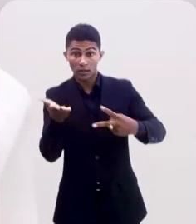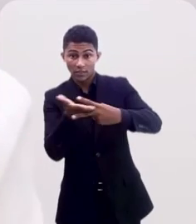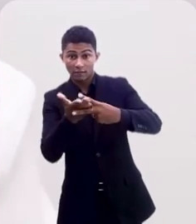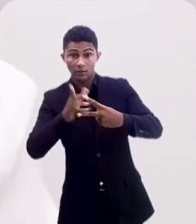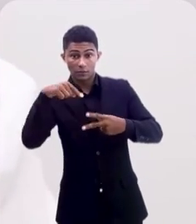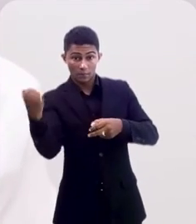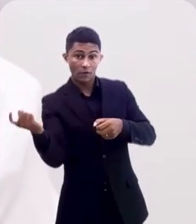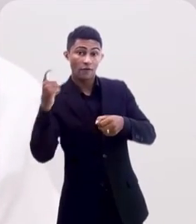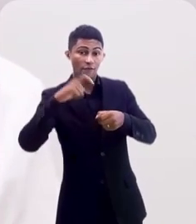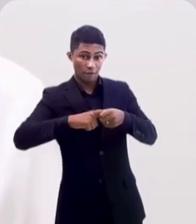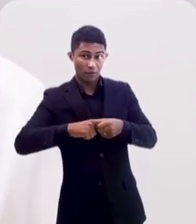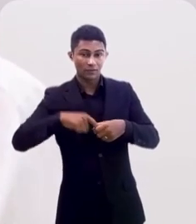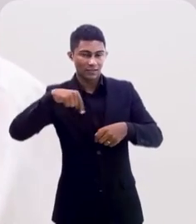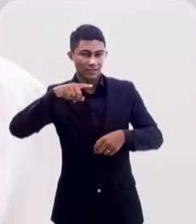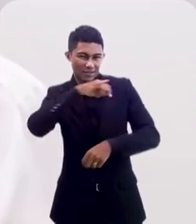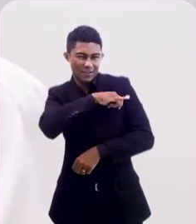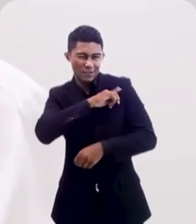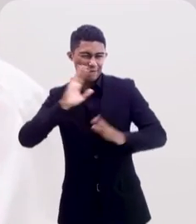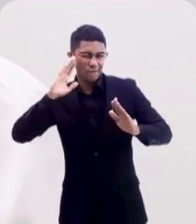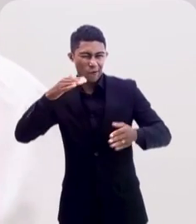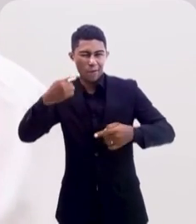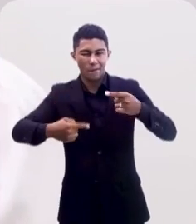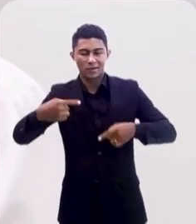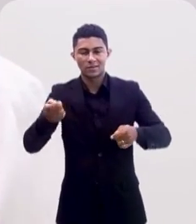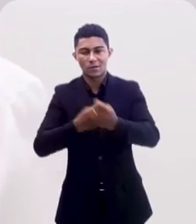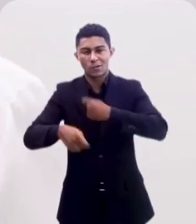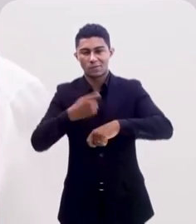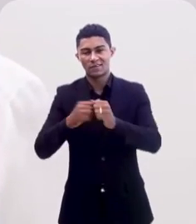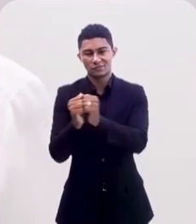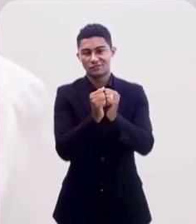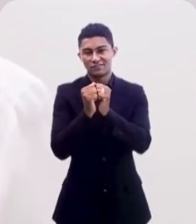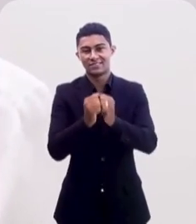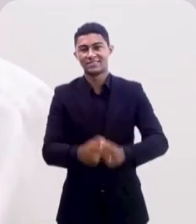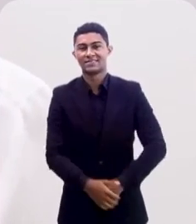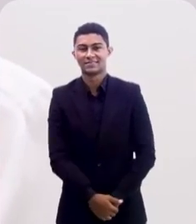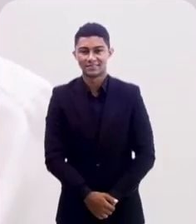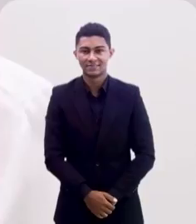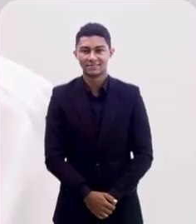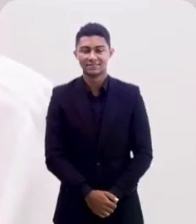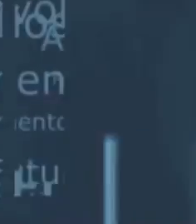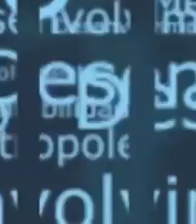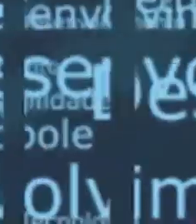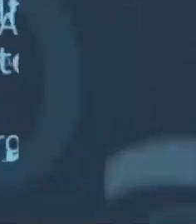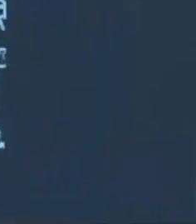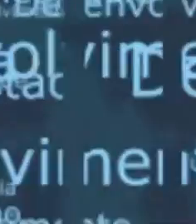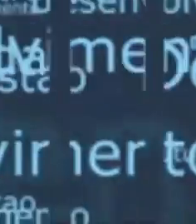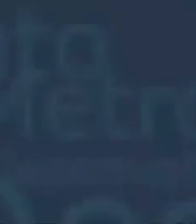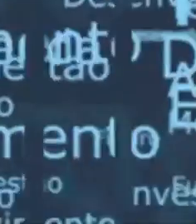rápido intervalo e voltamos já. Rio em Foco aqui, política e economia caminham juntas.